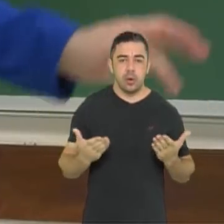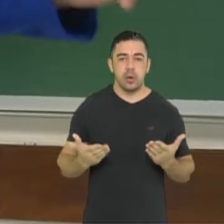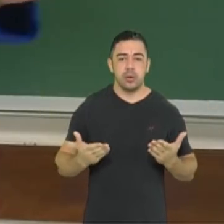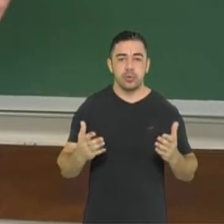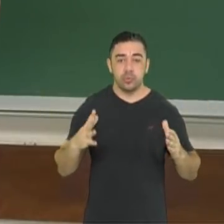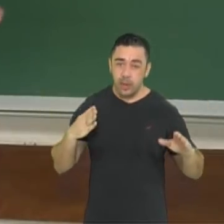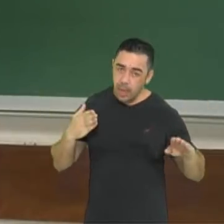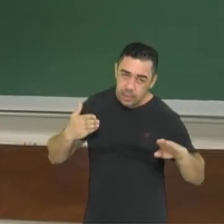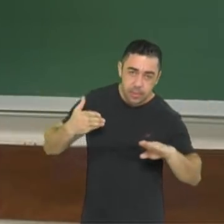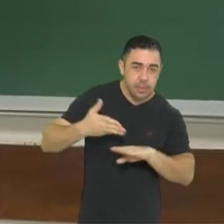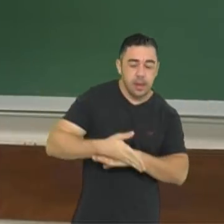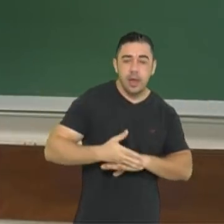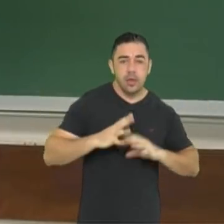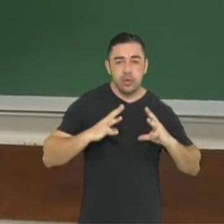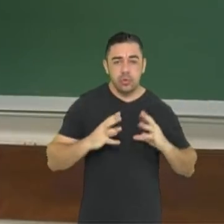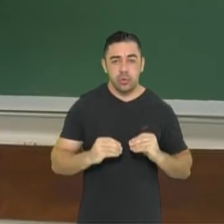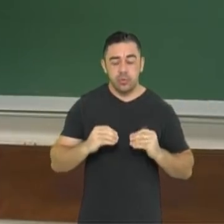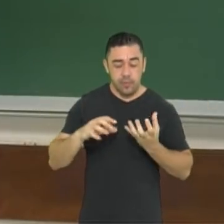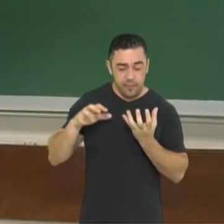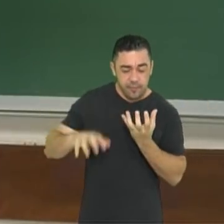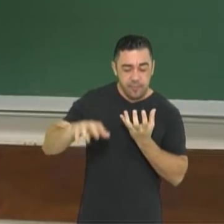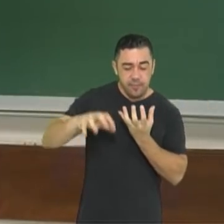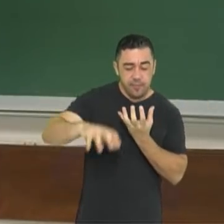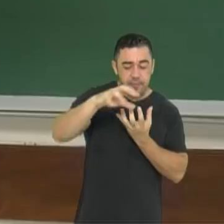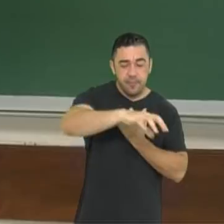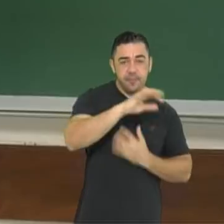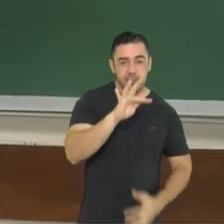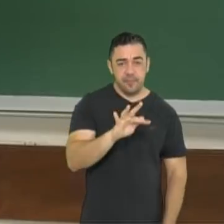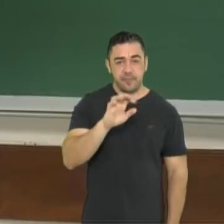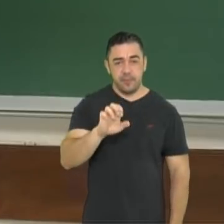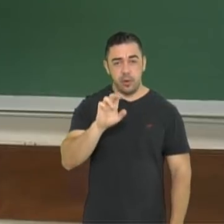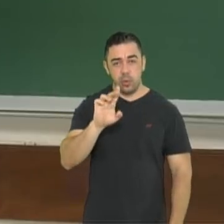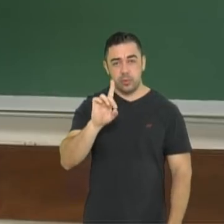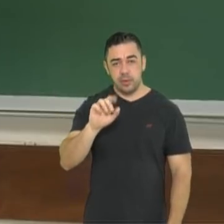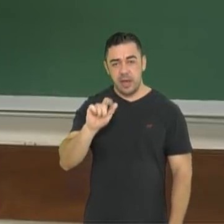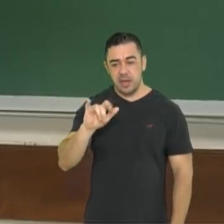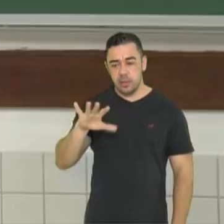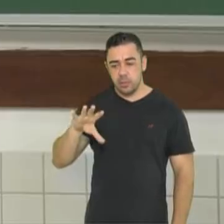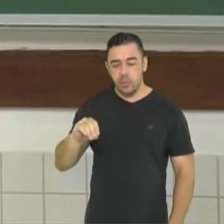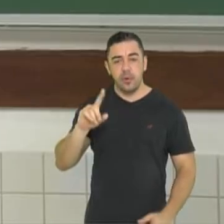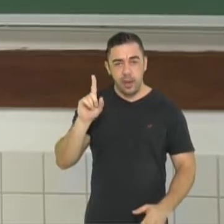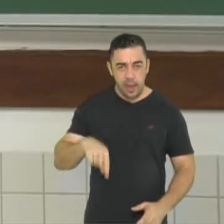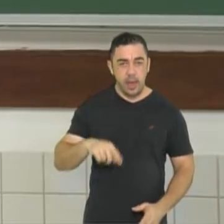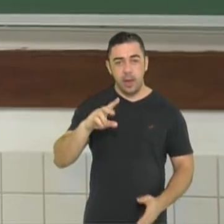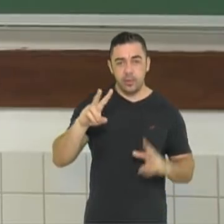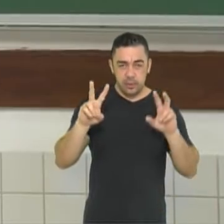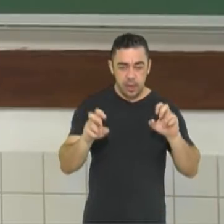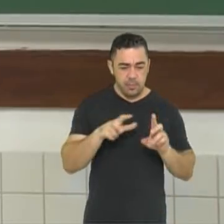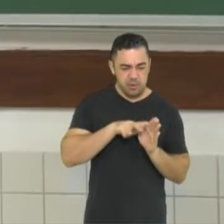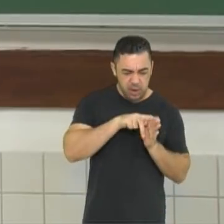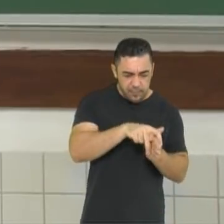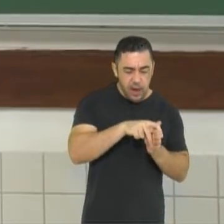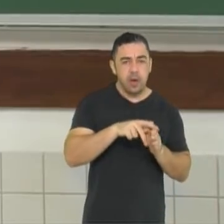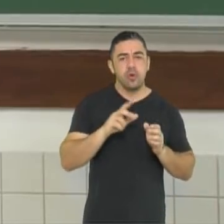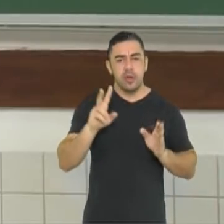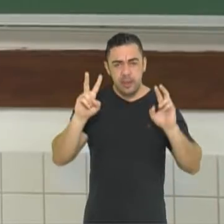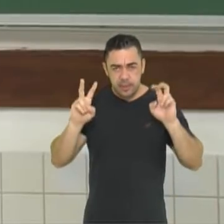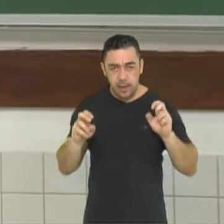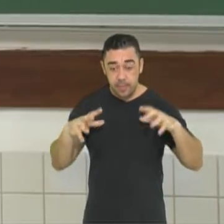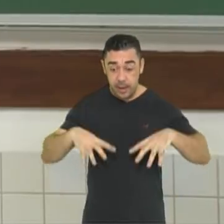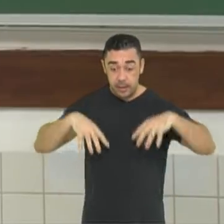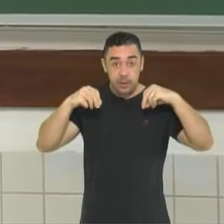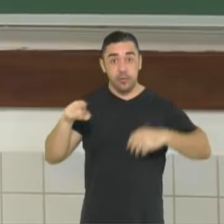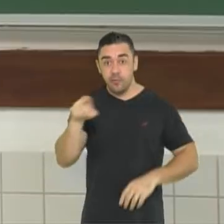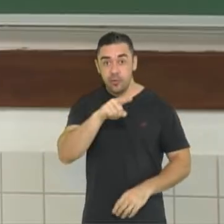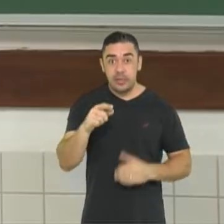a cabeça. Vamos entrar de feudalismo e tudo. Agora é o tema das cavalarias. É o tema dos castelos, que eu sei que vocês estão